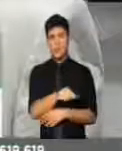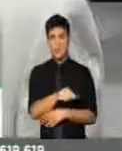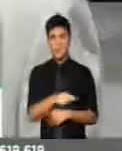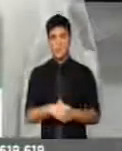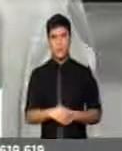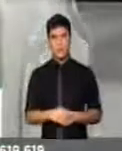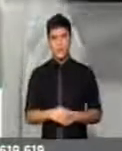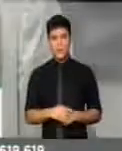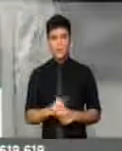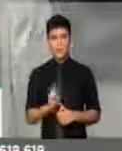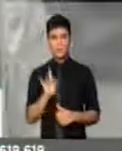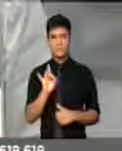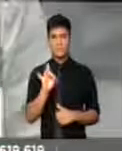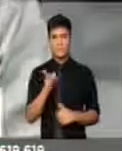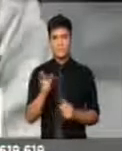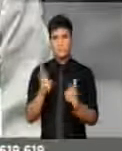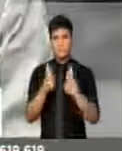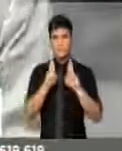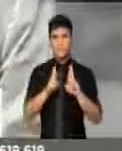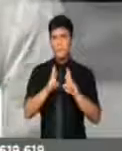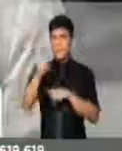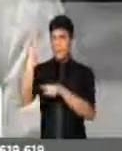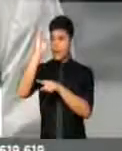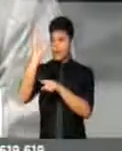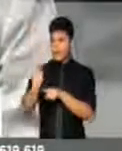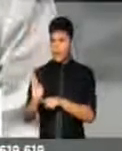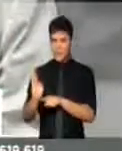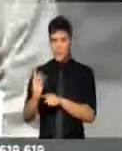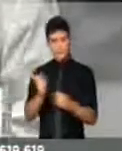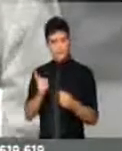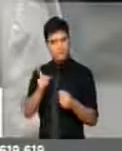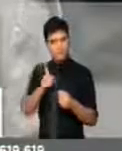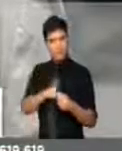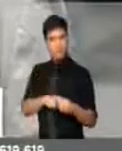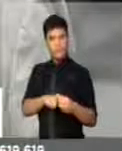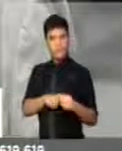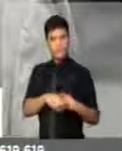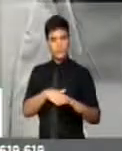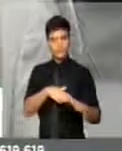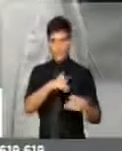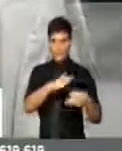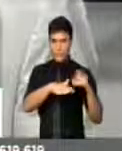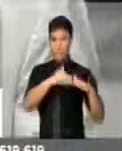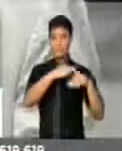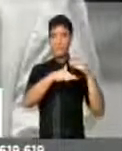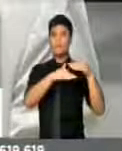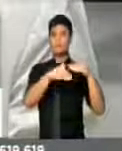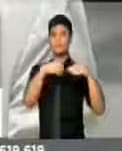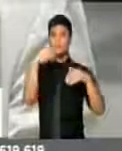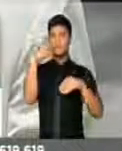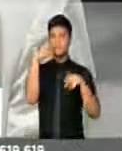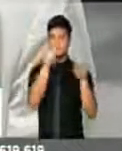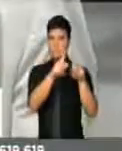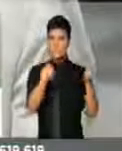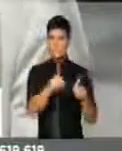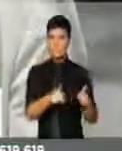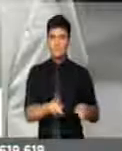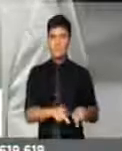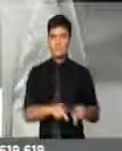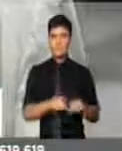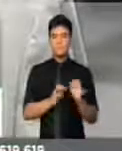partido. Eu só espero é que o Brasil retome o seu caminho de paz, de